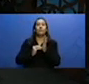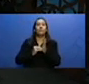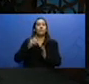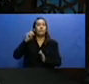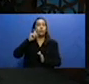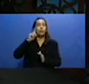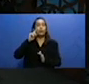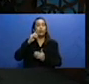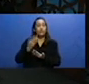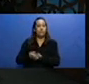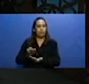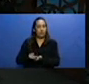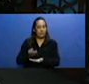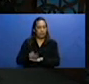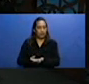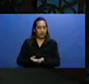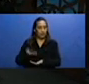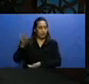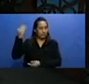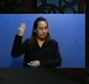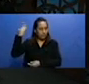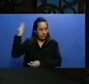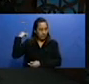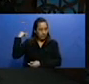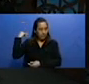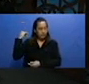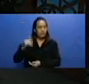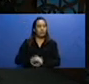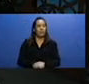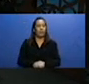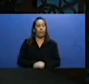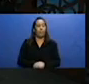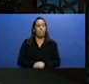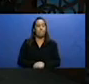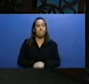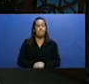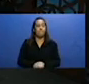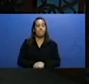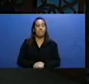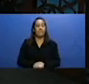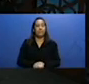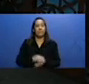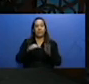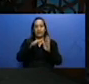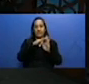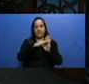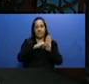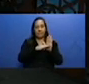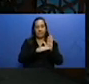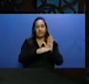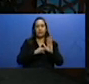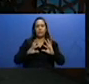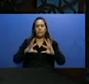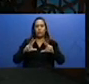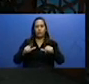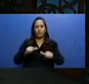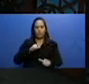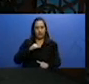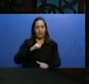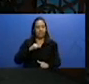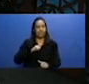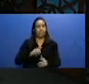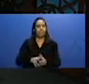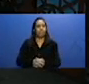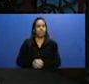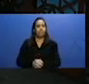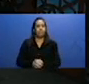parte da aula anterior, tá? Que é essa tabelinha aqui preenchida que todo mundo já tem, tá bom? Olha só